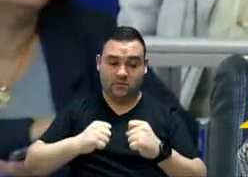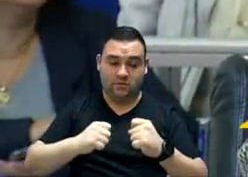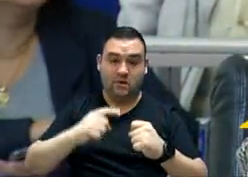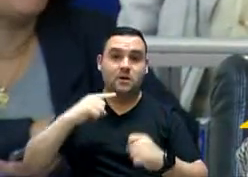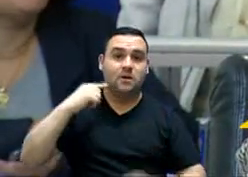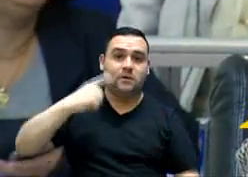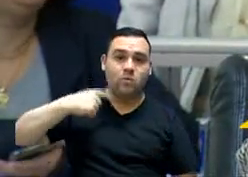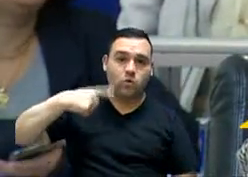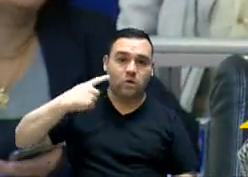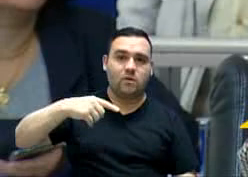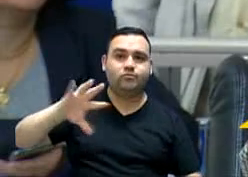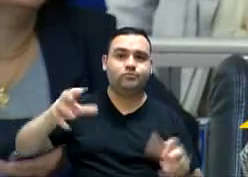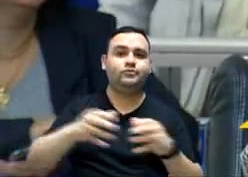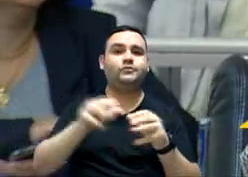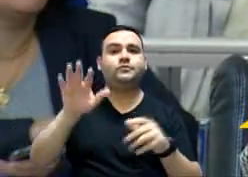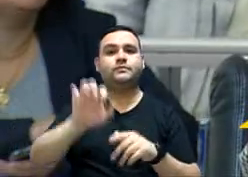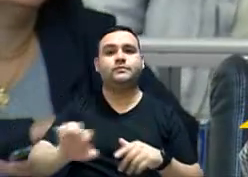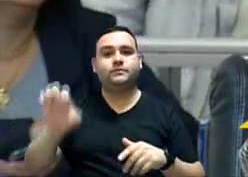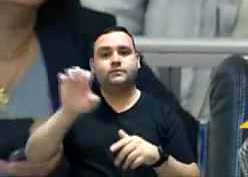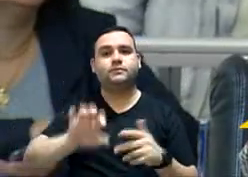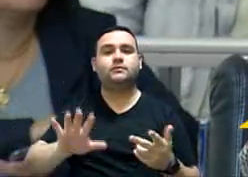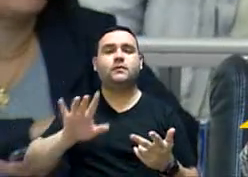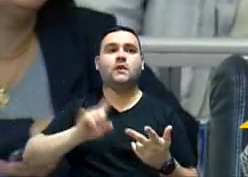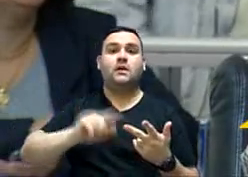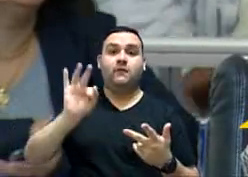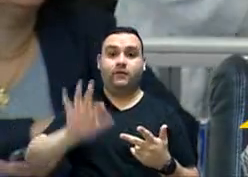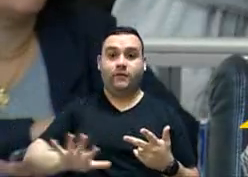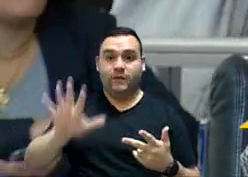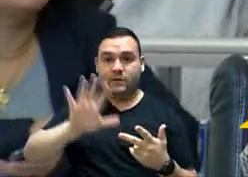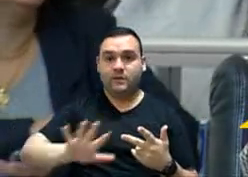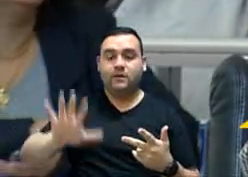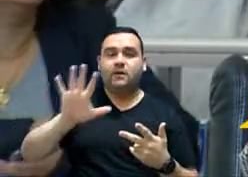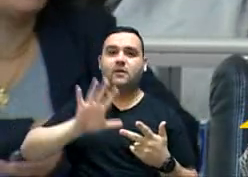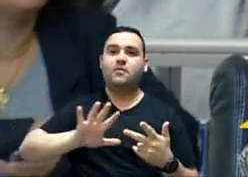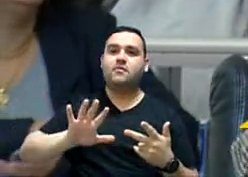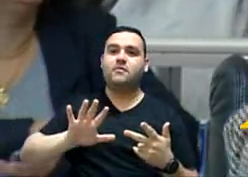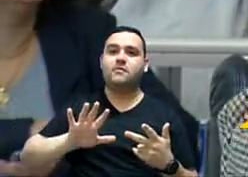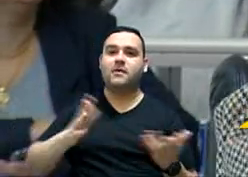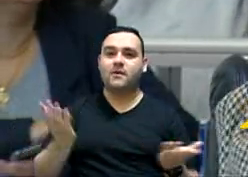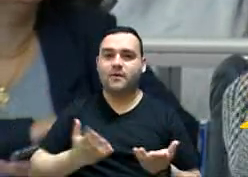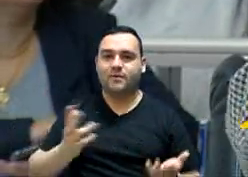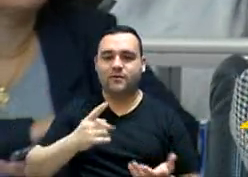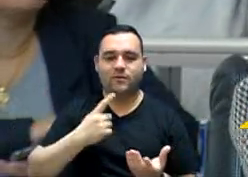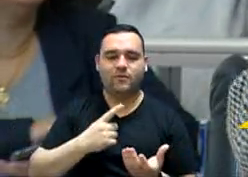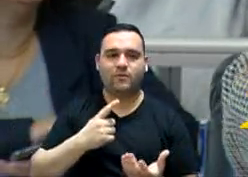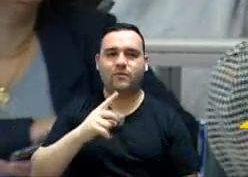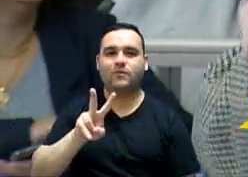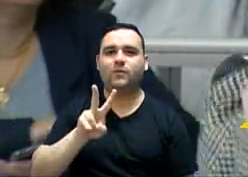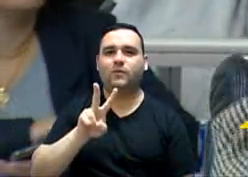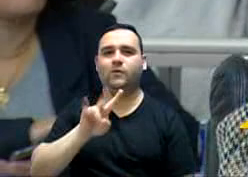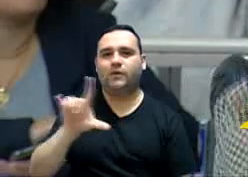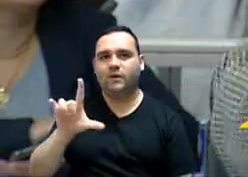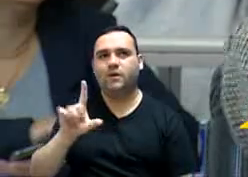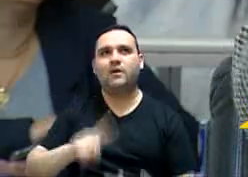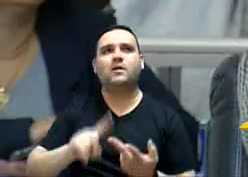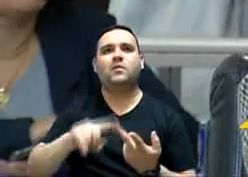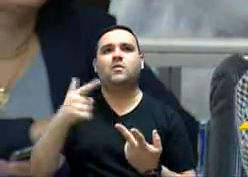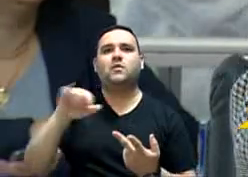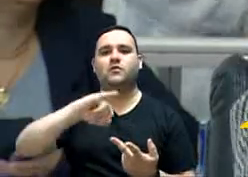nossos deputados estaduais e federais, né, no caso o Vitor e tem um outro, e